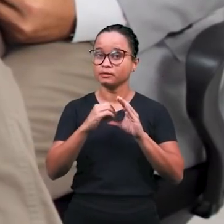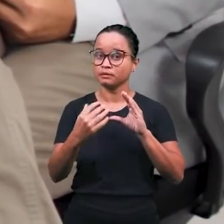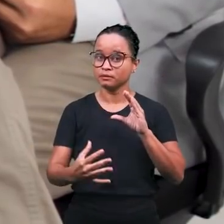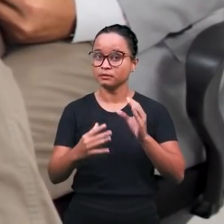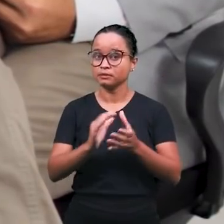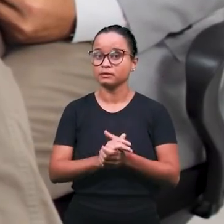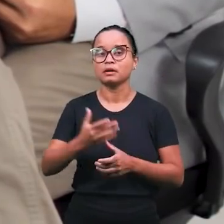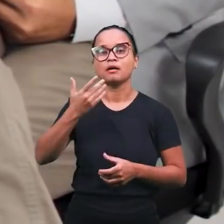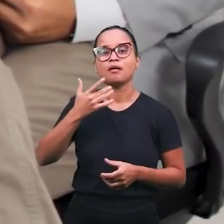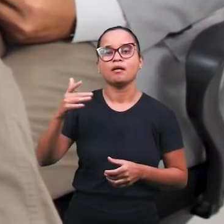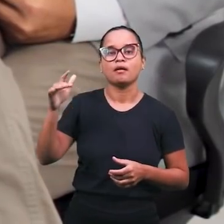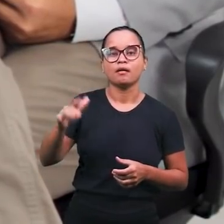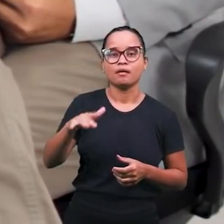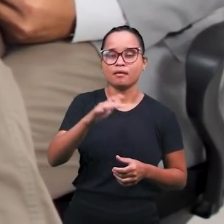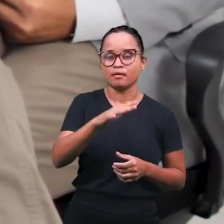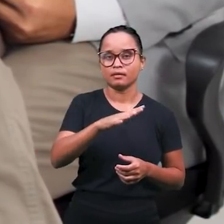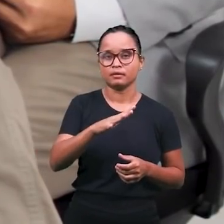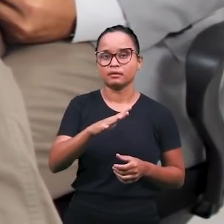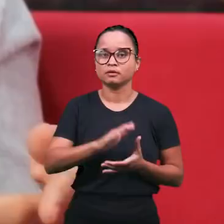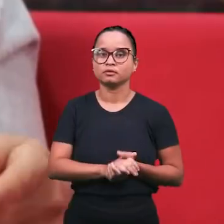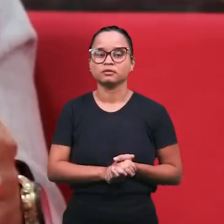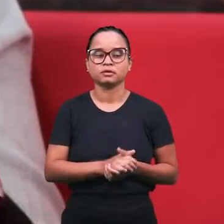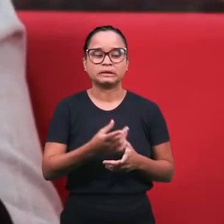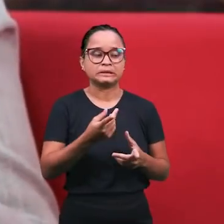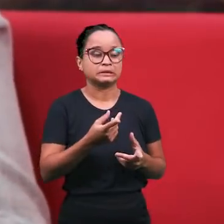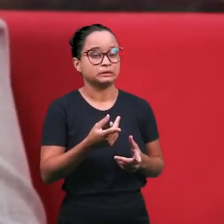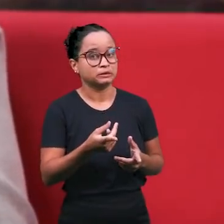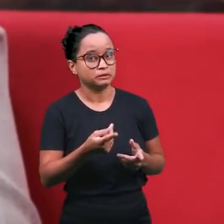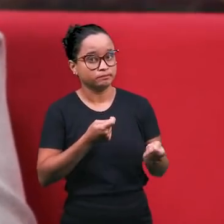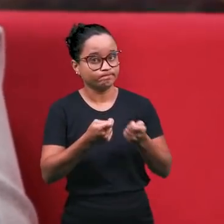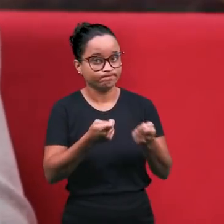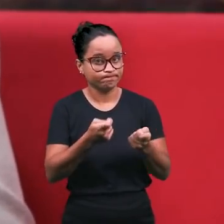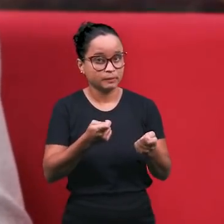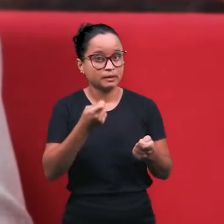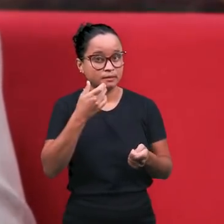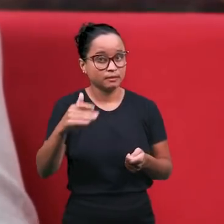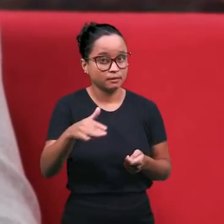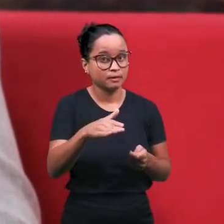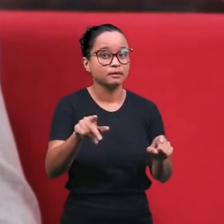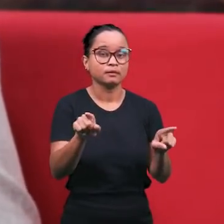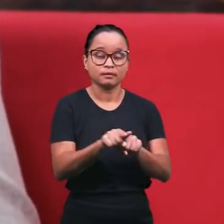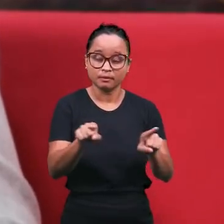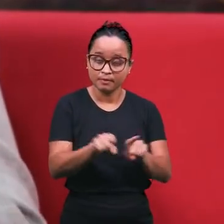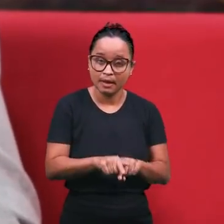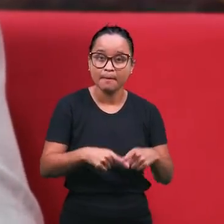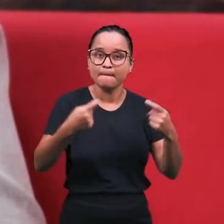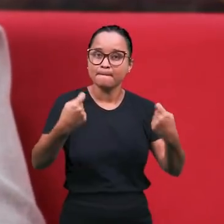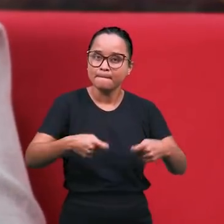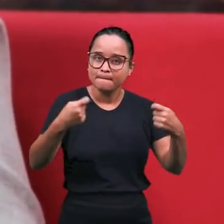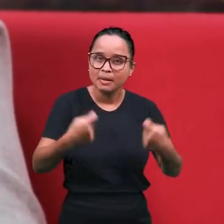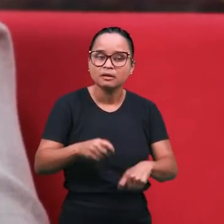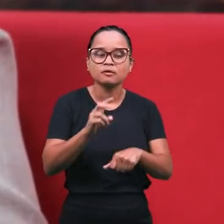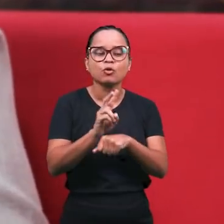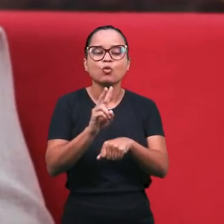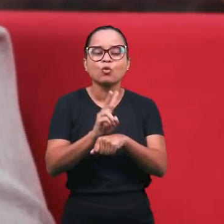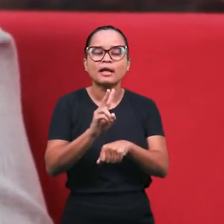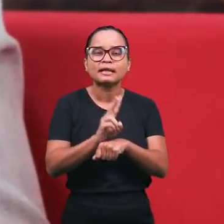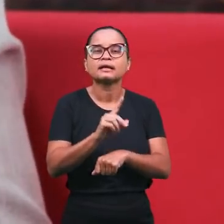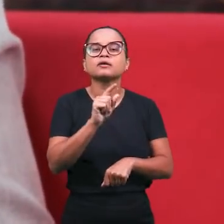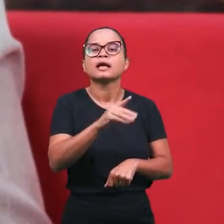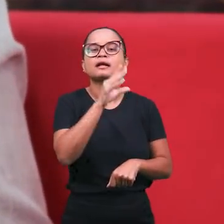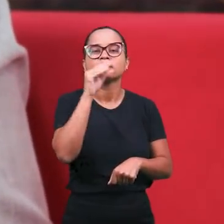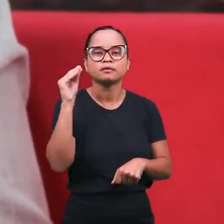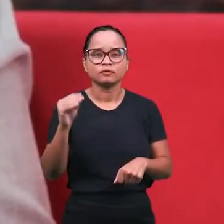aspecto que você já estava fazendo com a criança de supervisionar, é extremamente necessário que haja essa supervisão também no